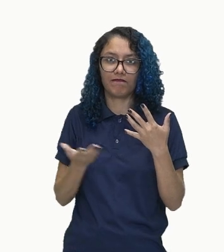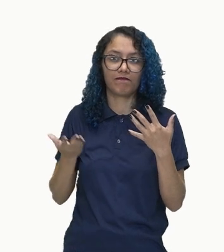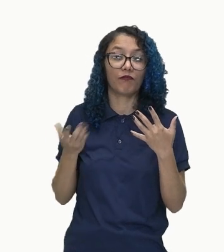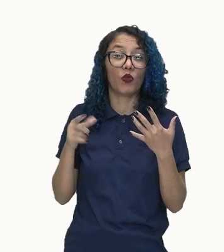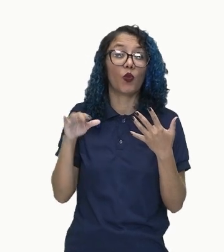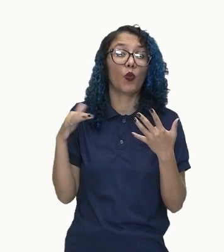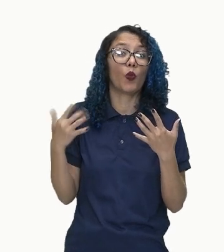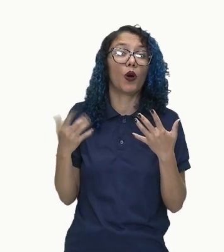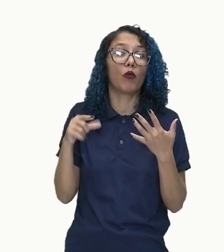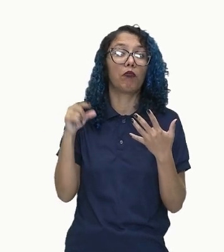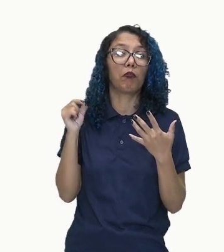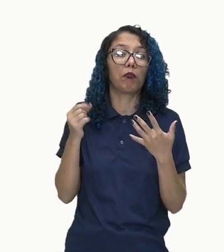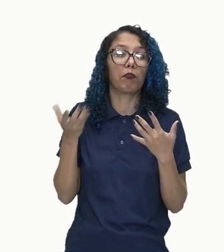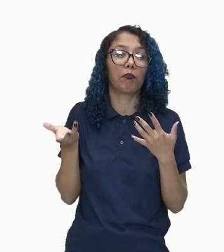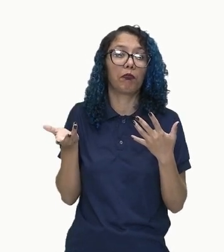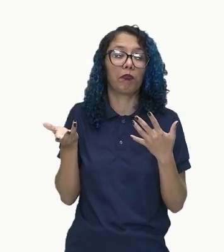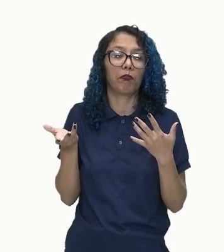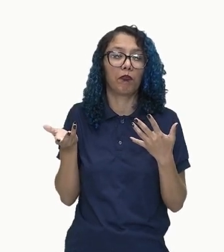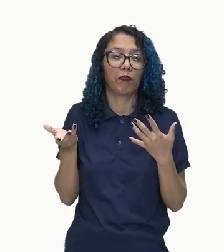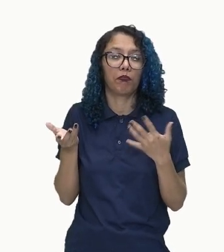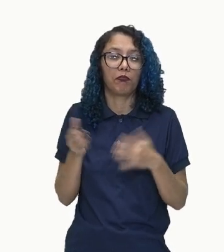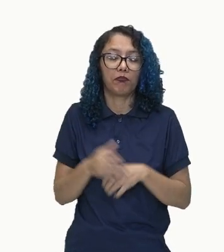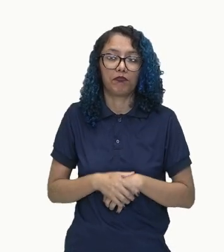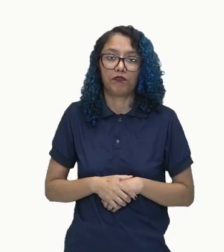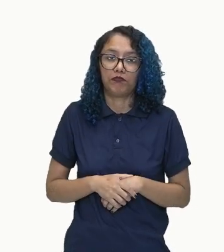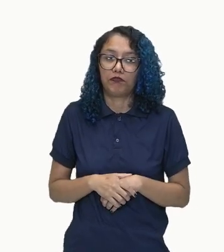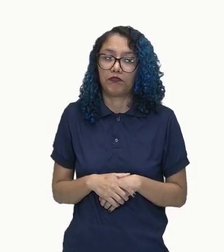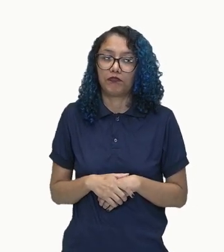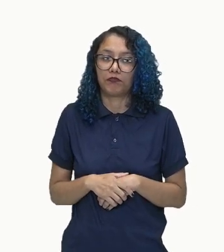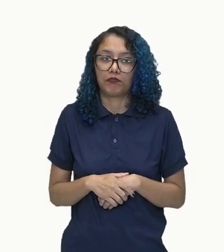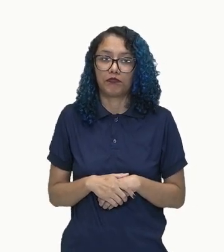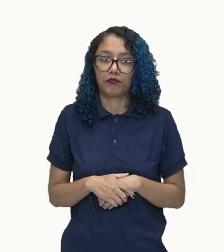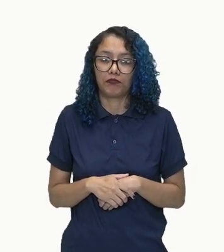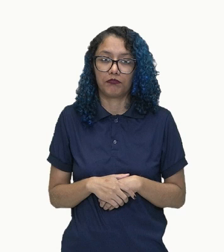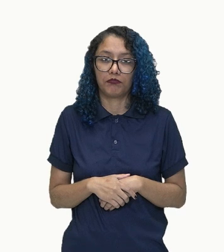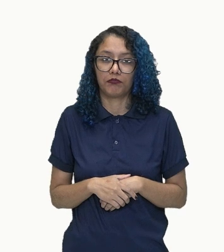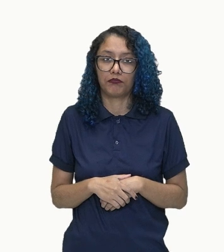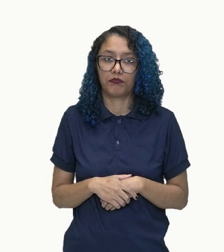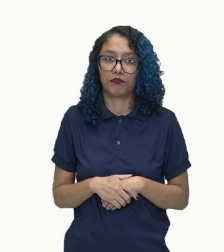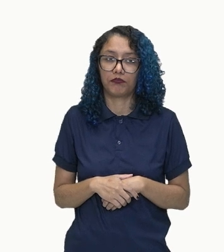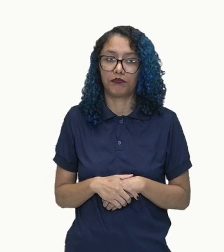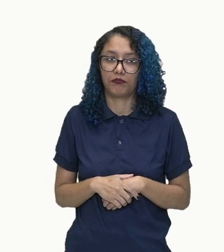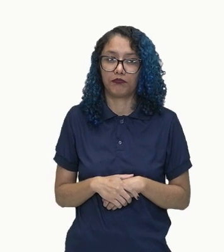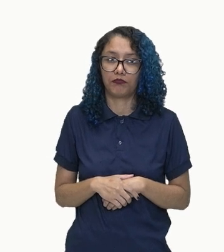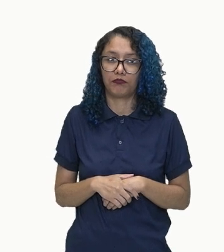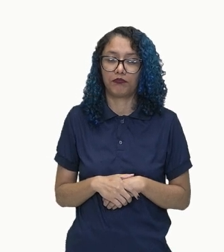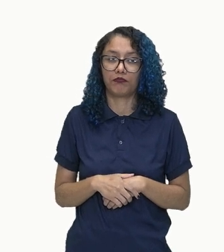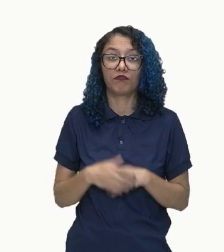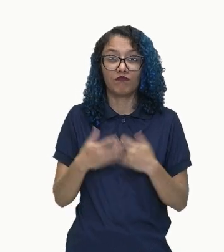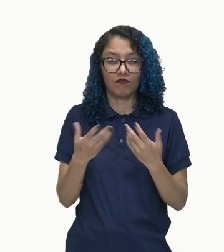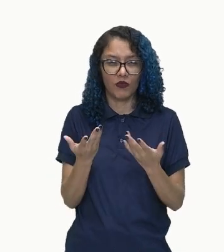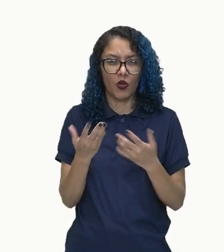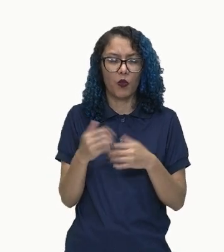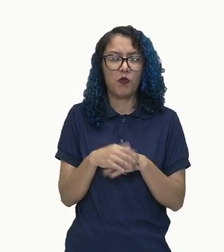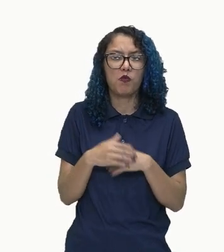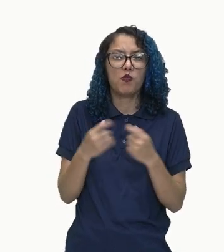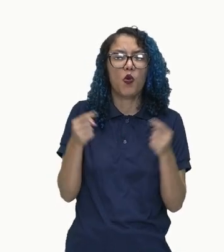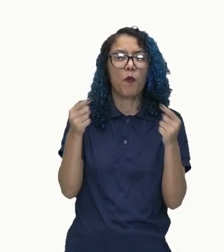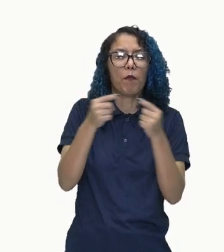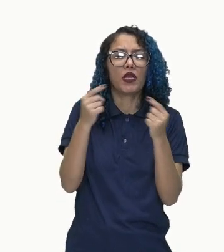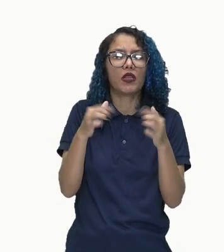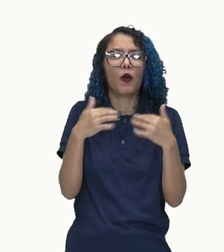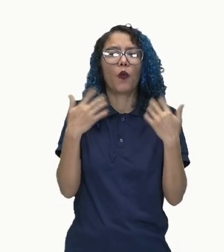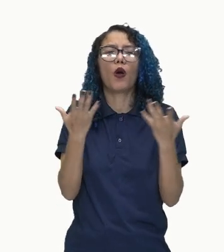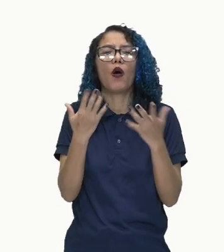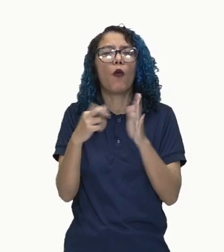produtos depende da temperatura da reação. Será que a lei de Lavoisier fala isso? Aí